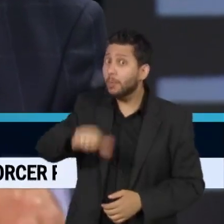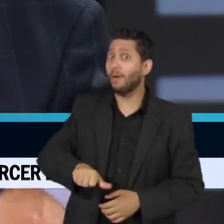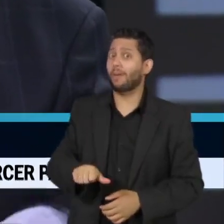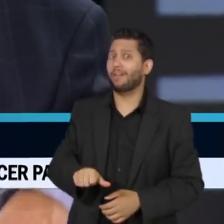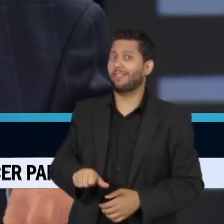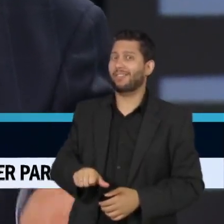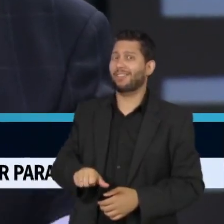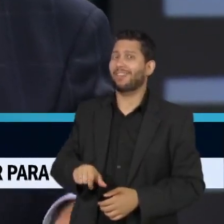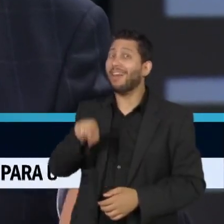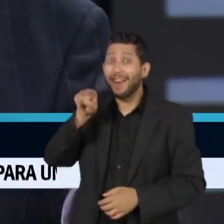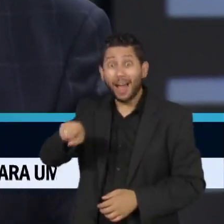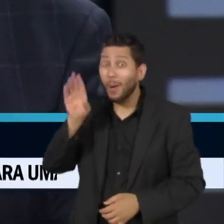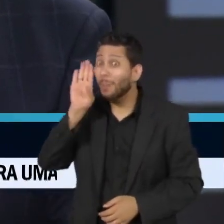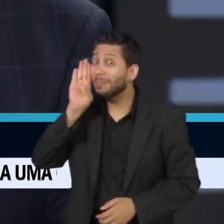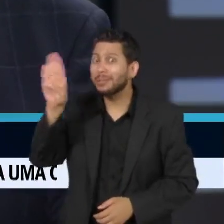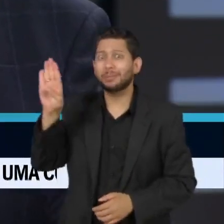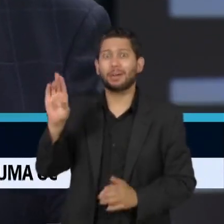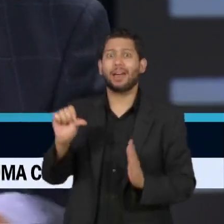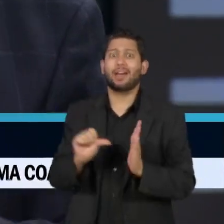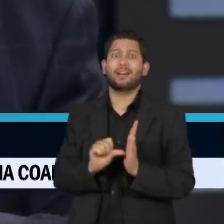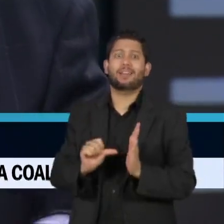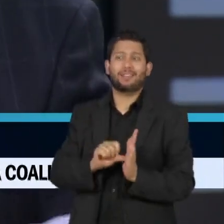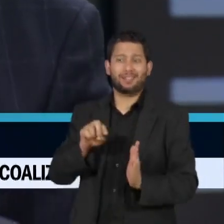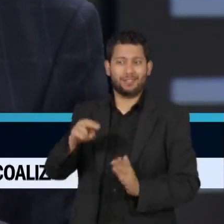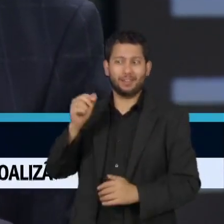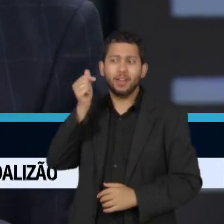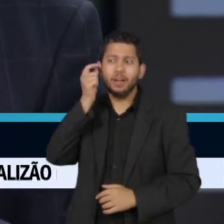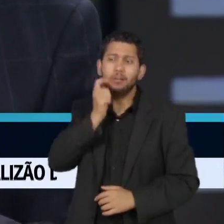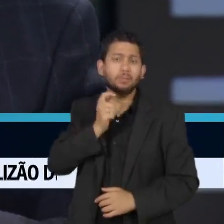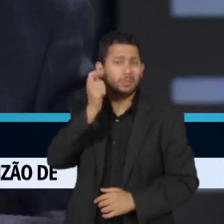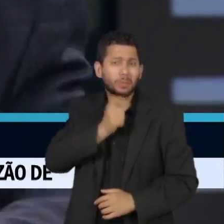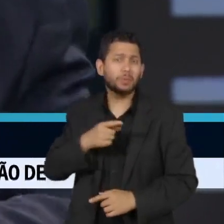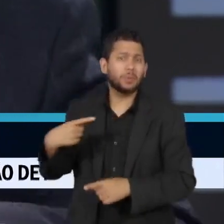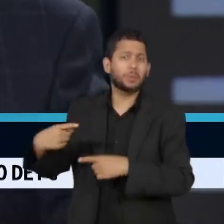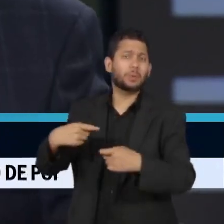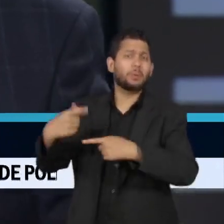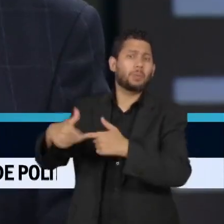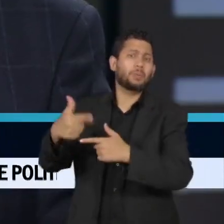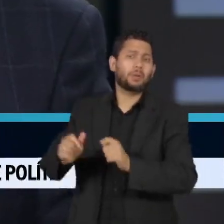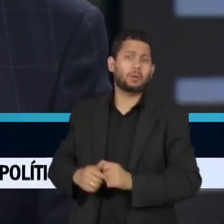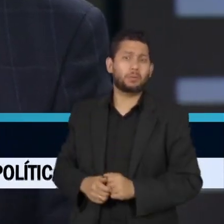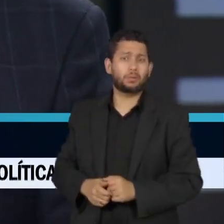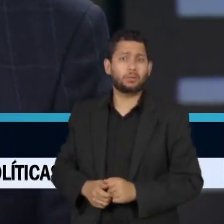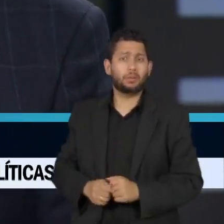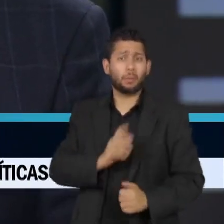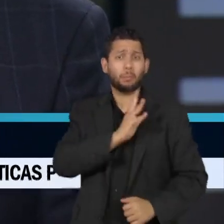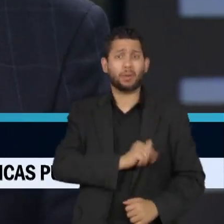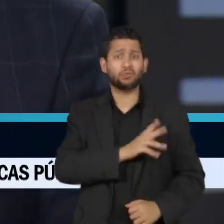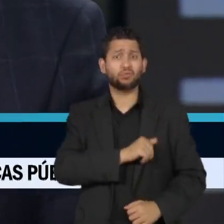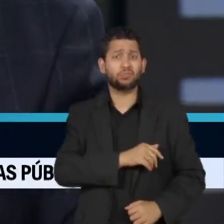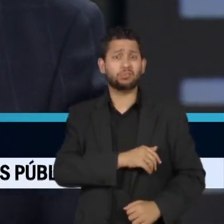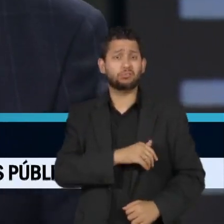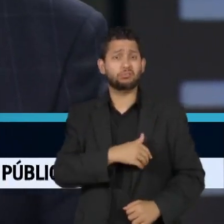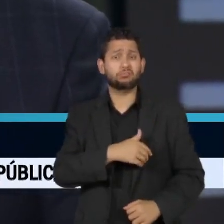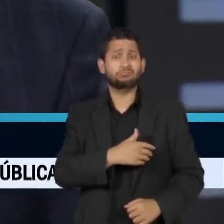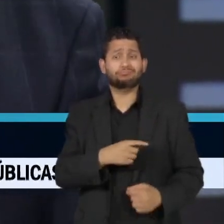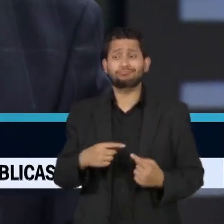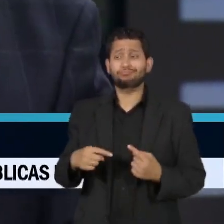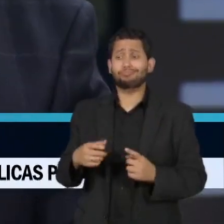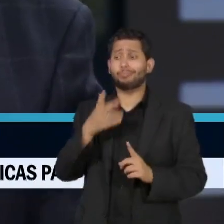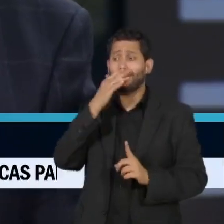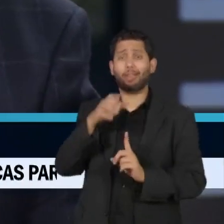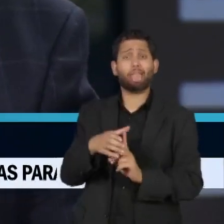é o conflito principal do Oriente Médio. E nesse conflito, os palestinos perderam espaço. Eles perderam